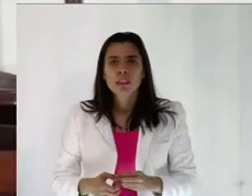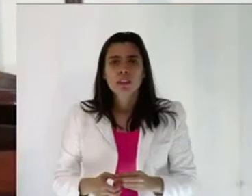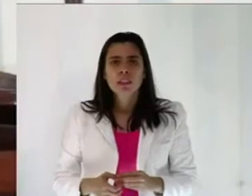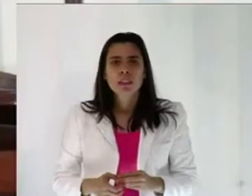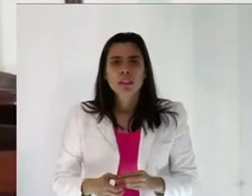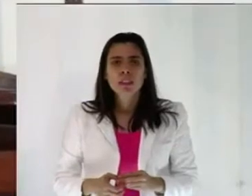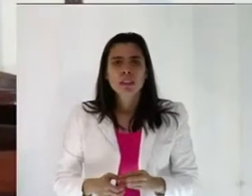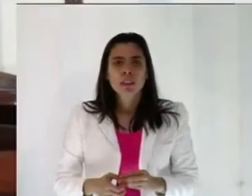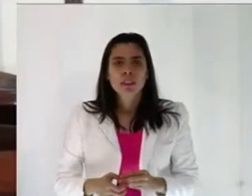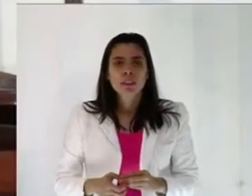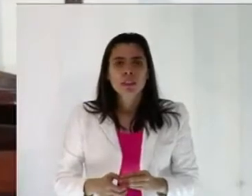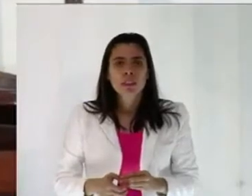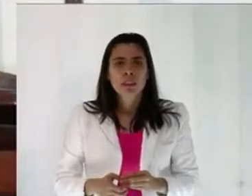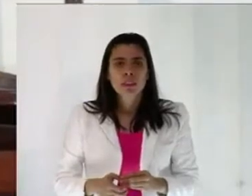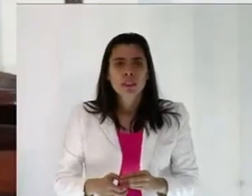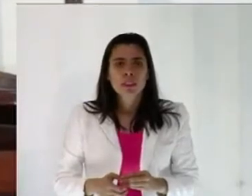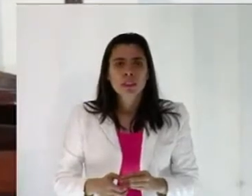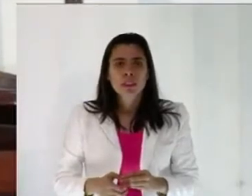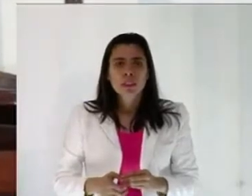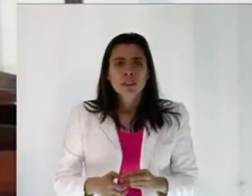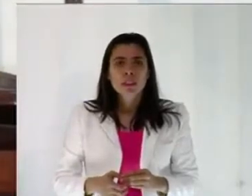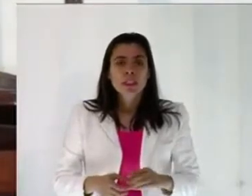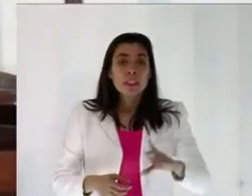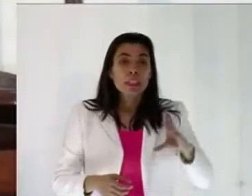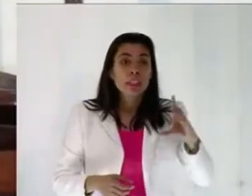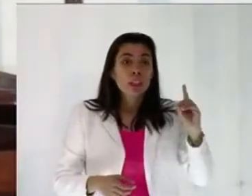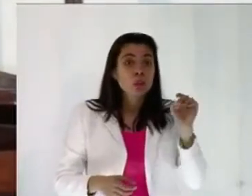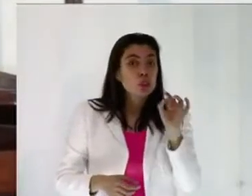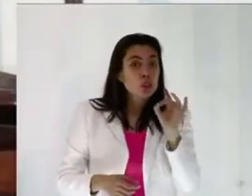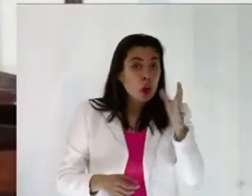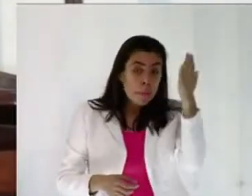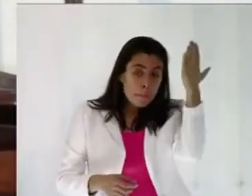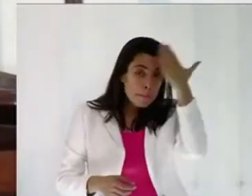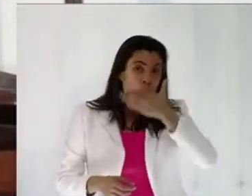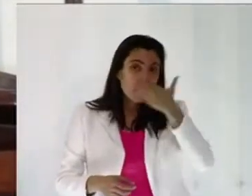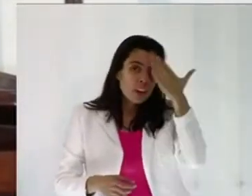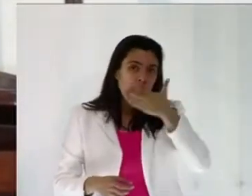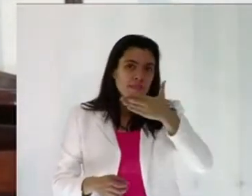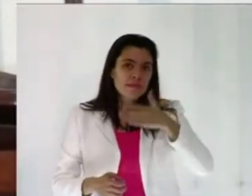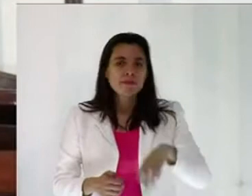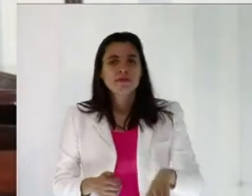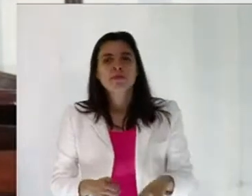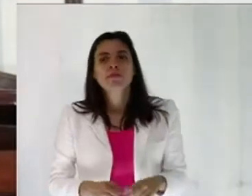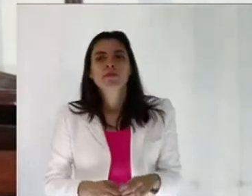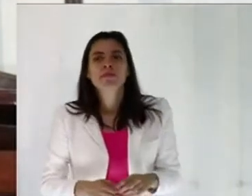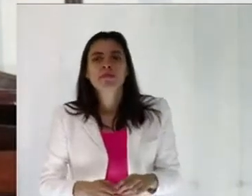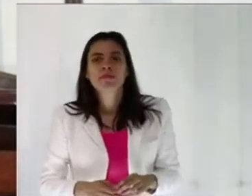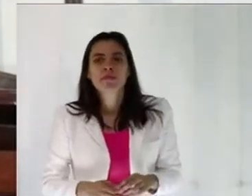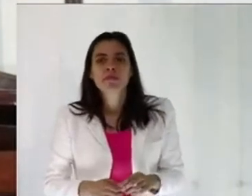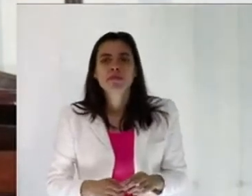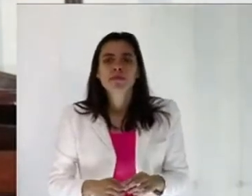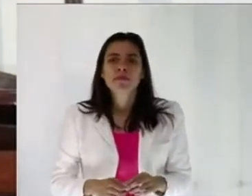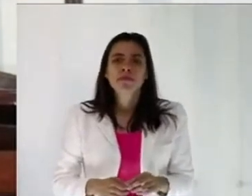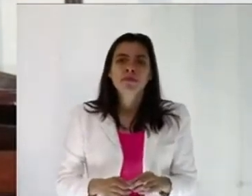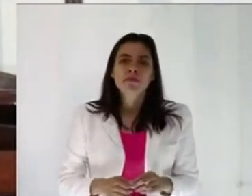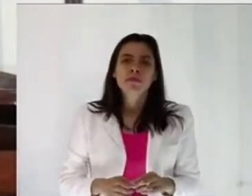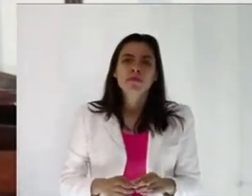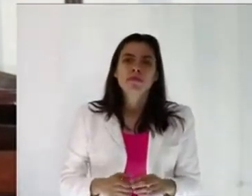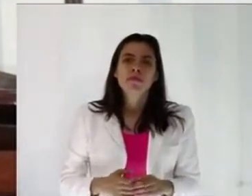sermos provados pelo Senhor, porque no final sairemos aprovados. E nós conhecemos o final dessa